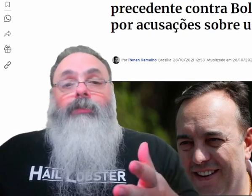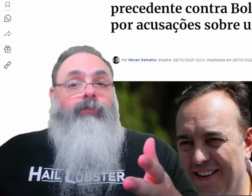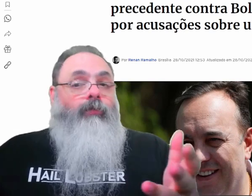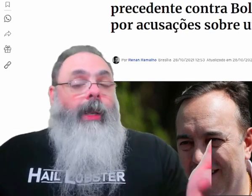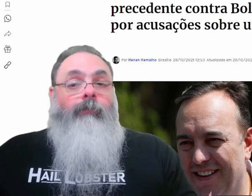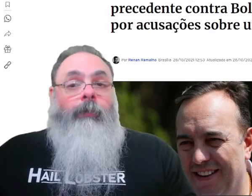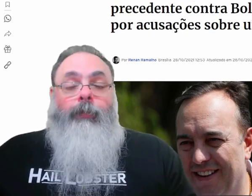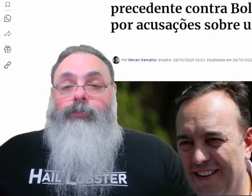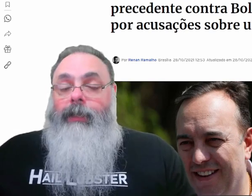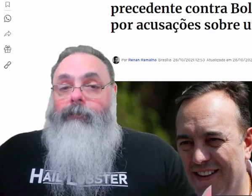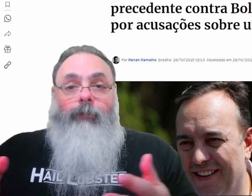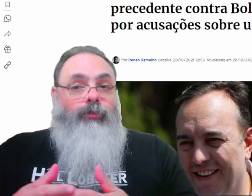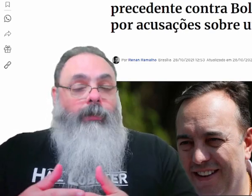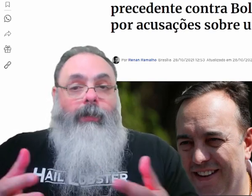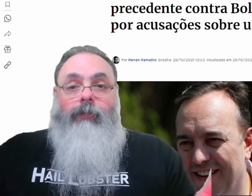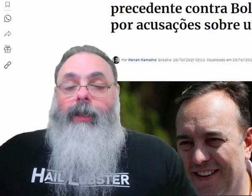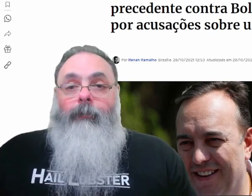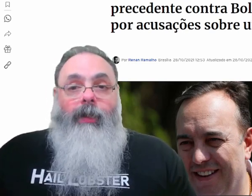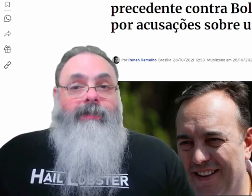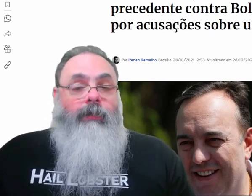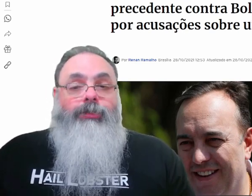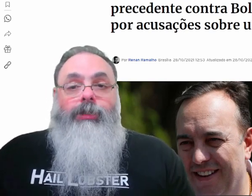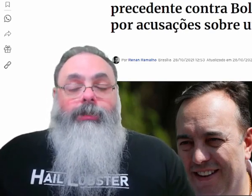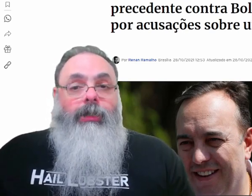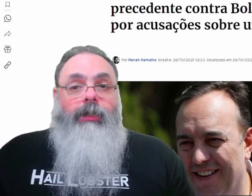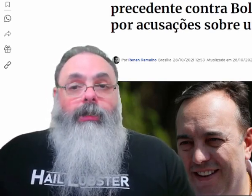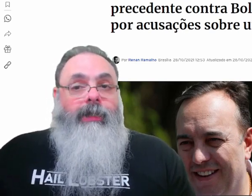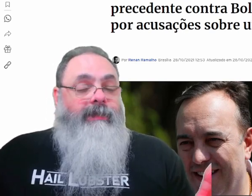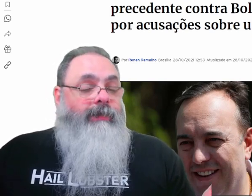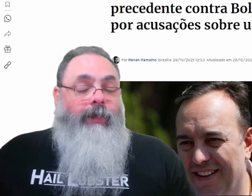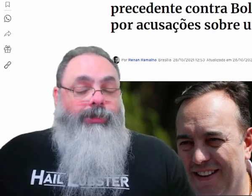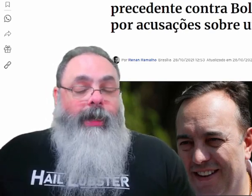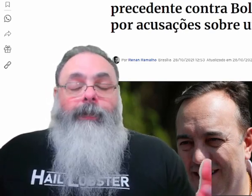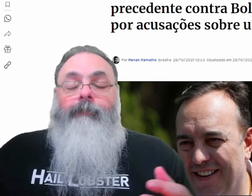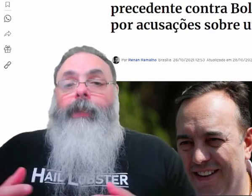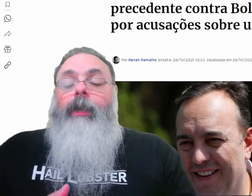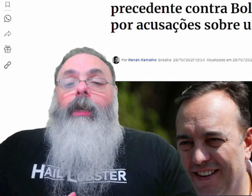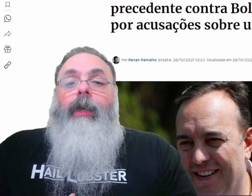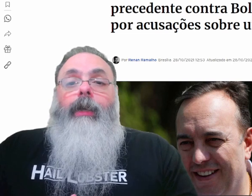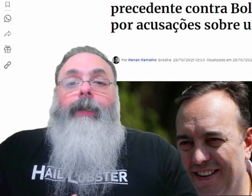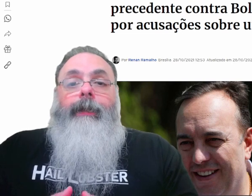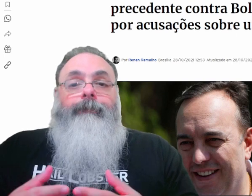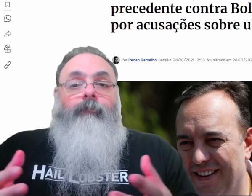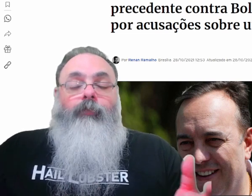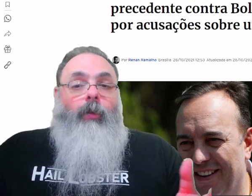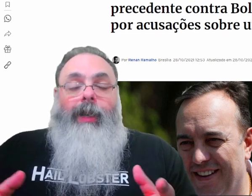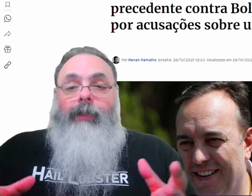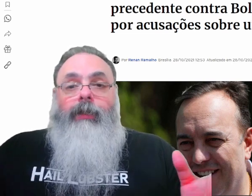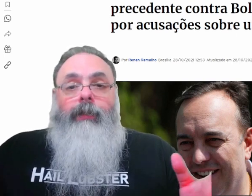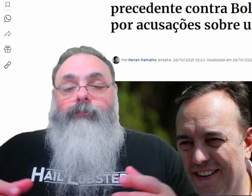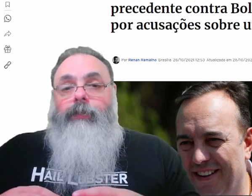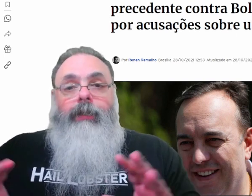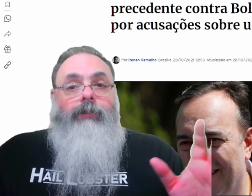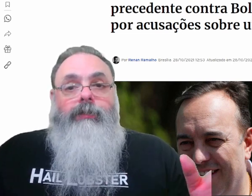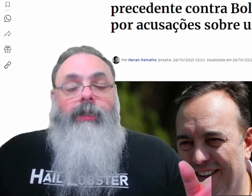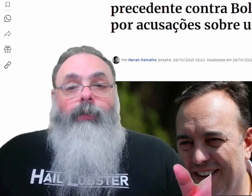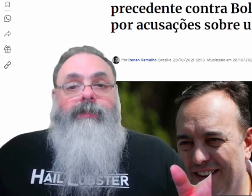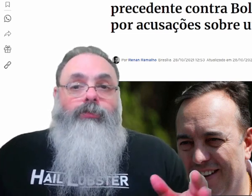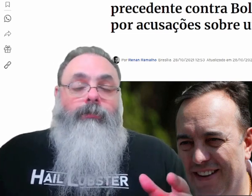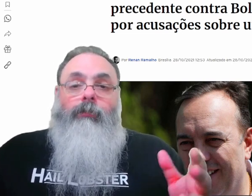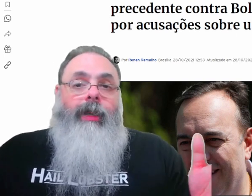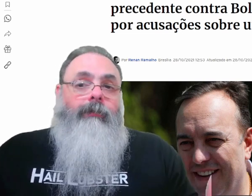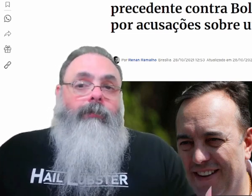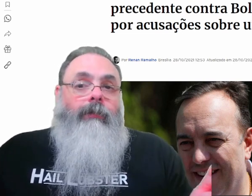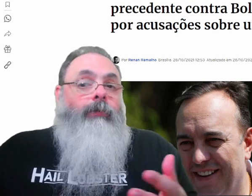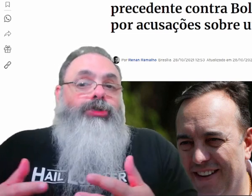Embora tenha sido favorável para bolsonaro o bolsonaro acabou a cassação da chapa é fica claro que isso daí